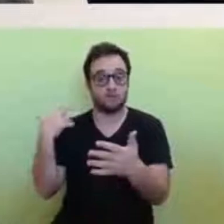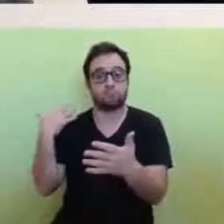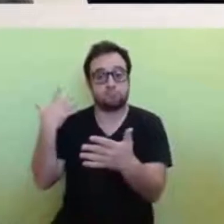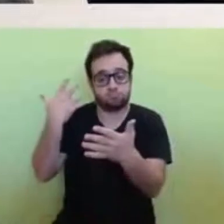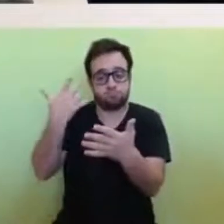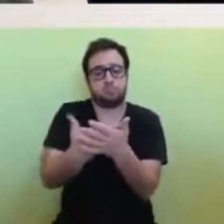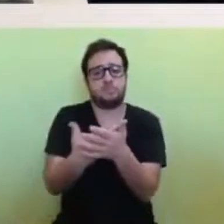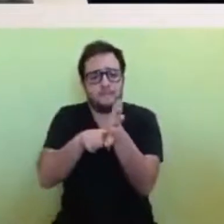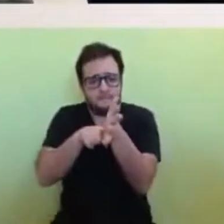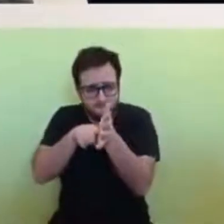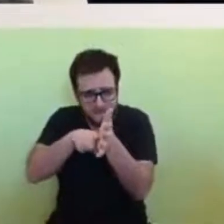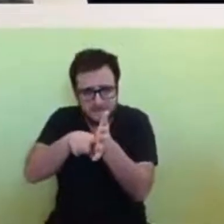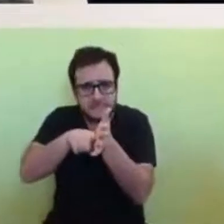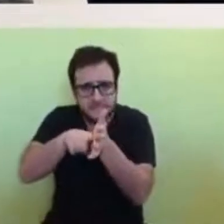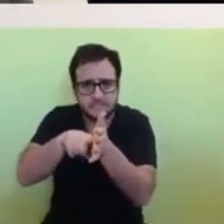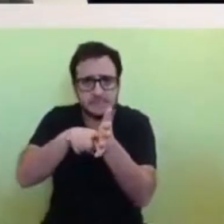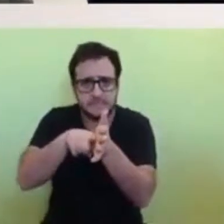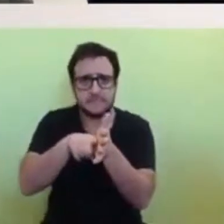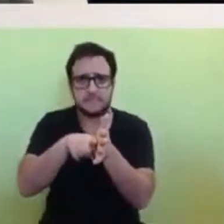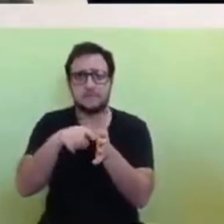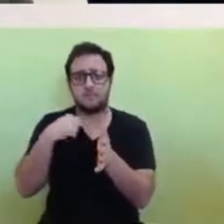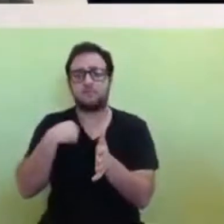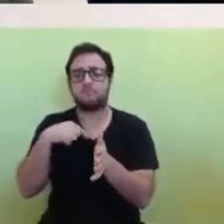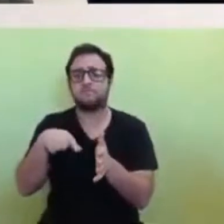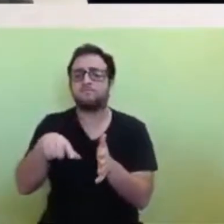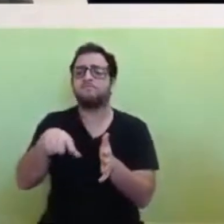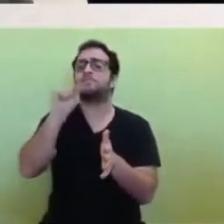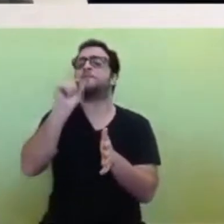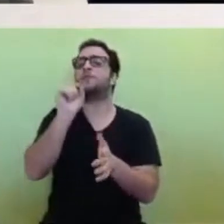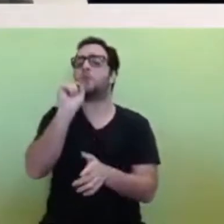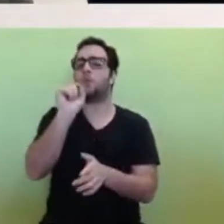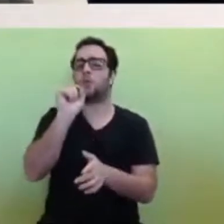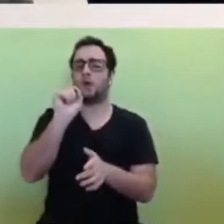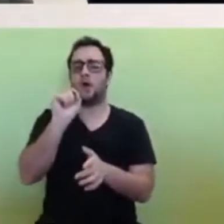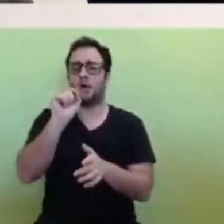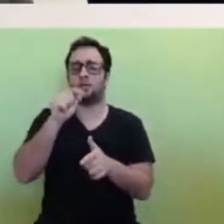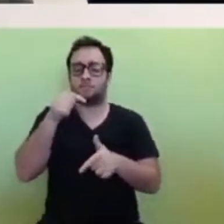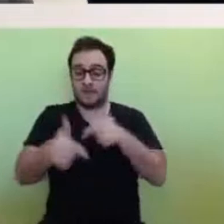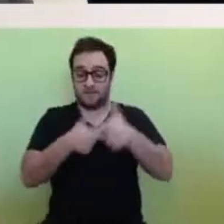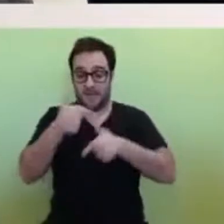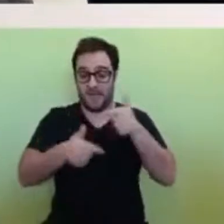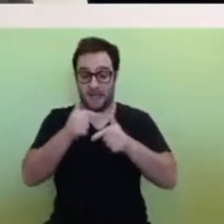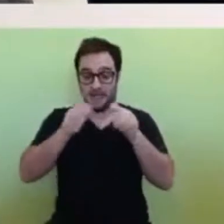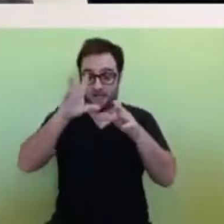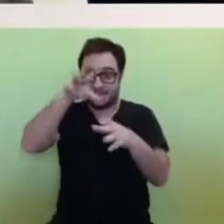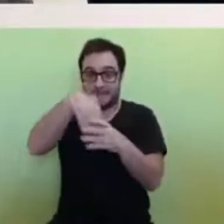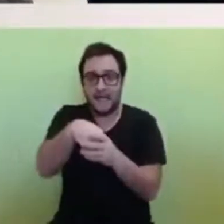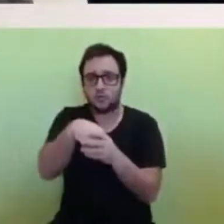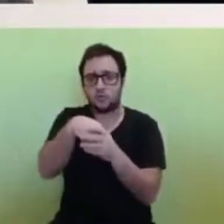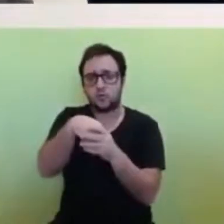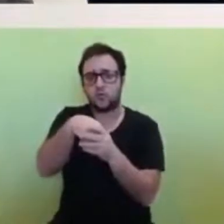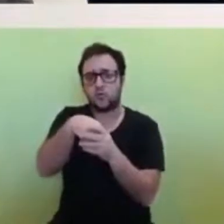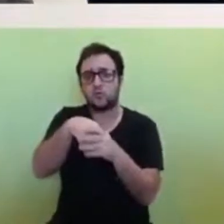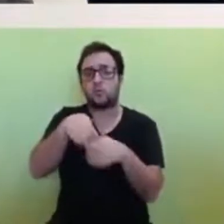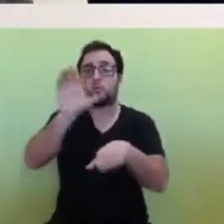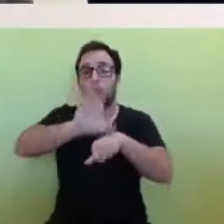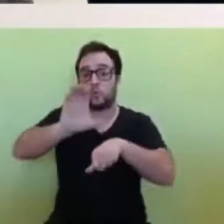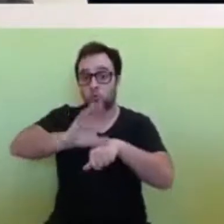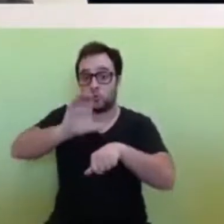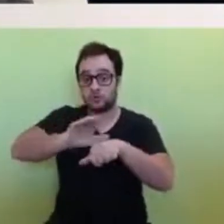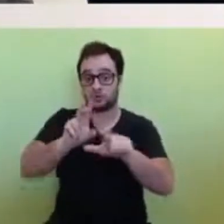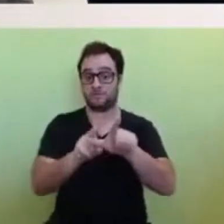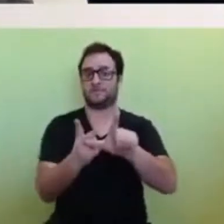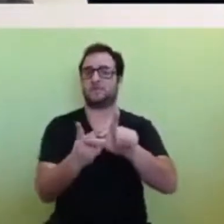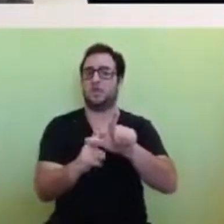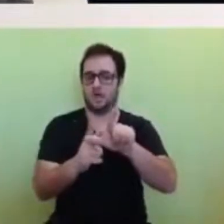foi o que eu escolhi para trabalhar como pesquisa na monografia do curso de bacharelado em Letras Libras. Eu